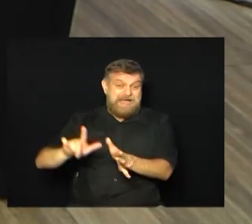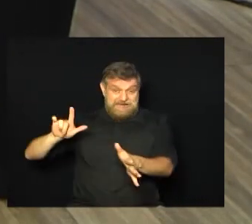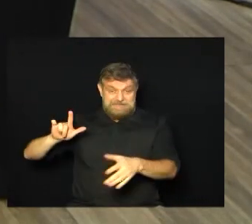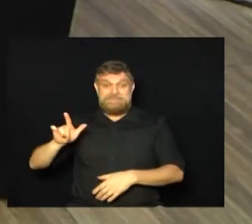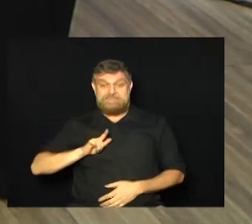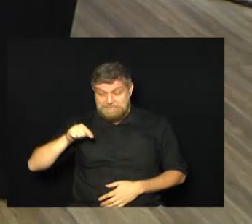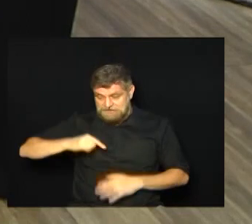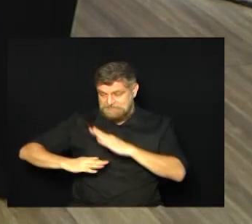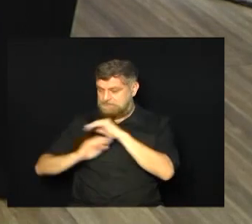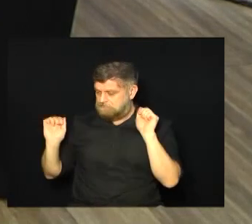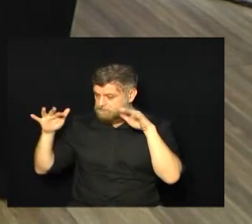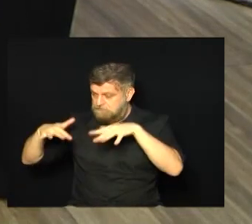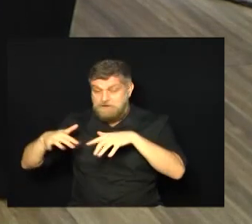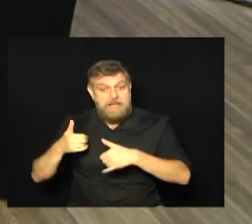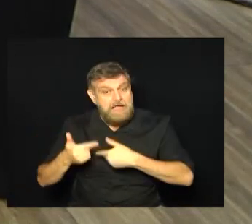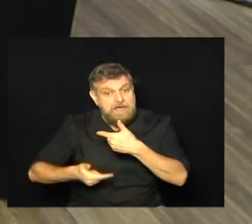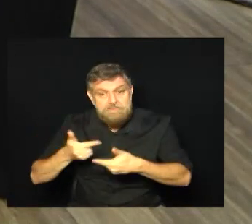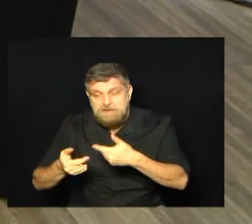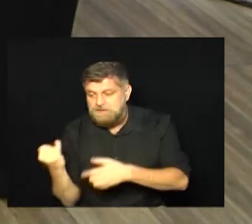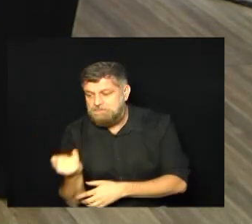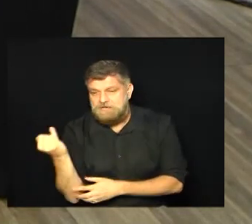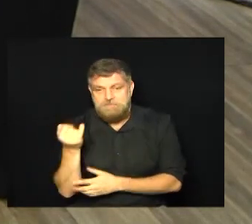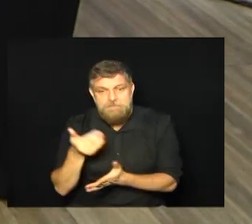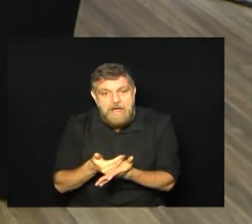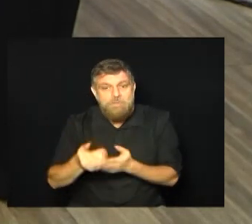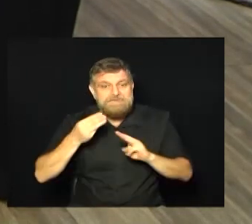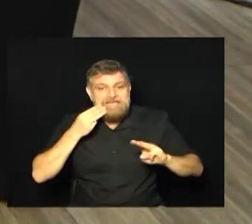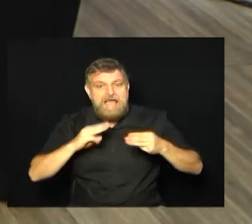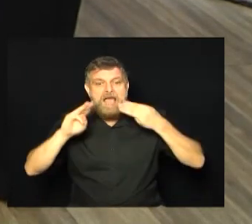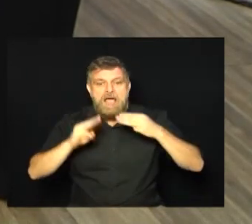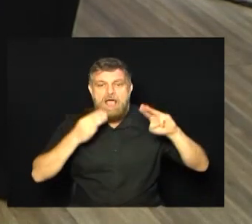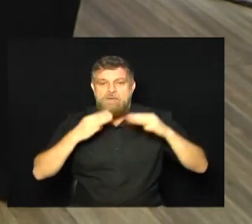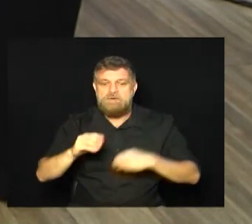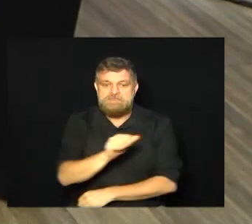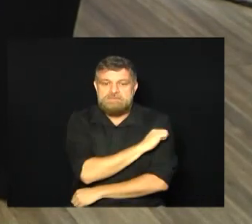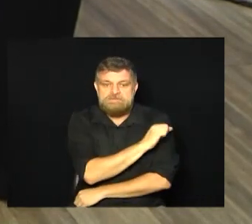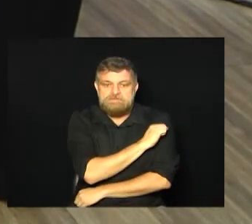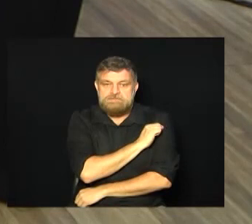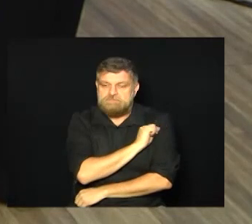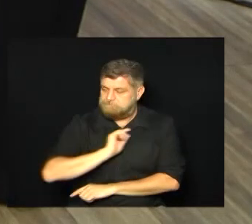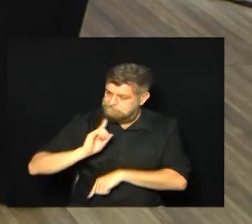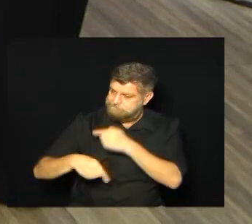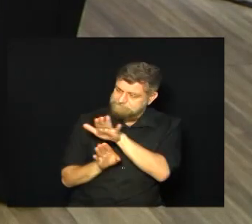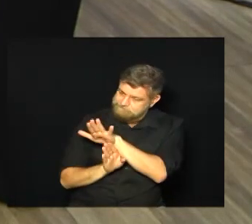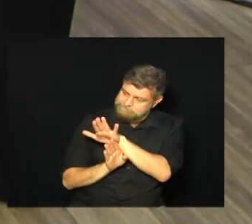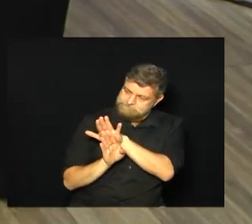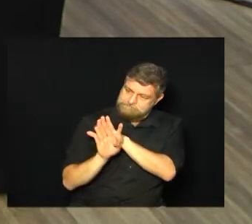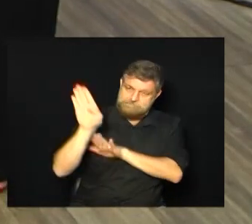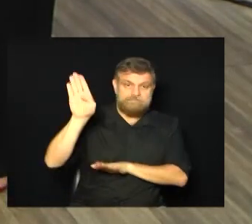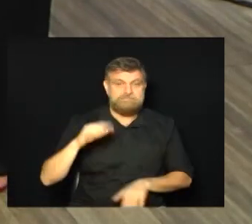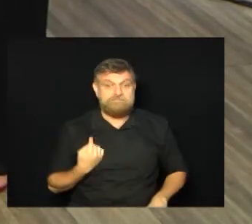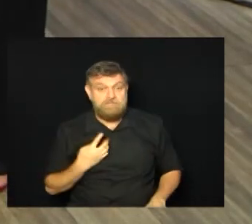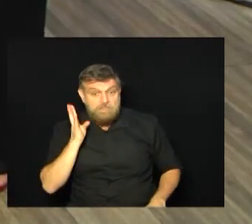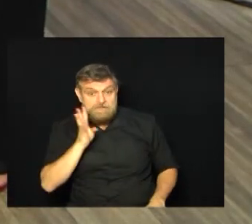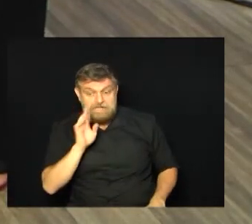porque é um importante trabalho para a iniciação musical desses alunos e muitos deslancham aí na carreira. Muito bacana, então